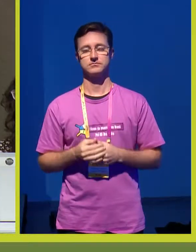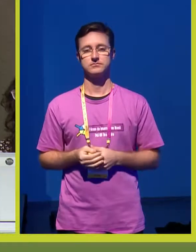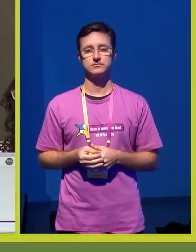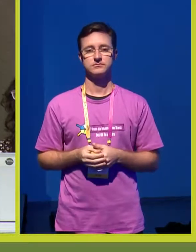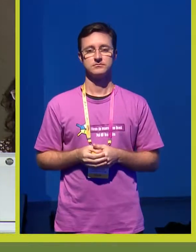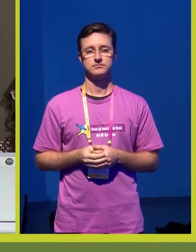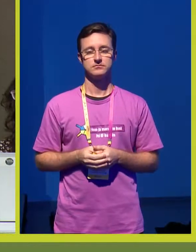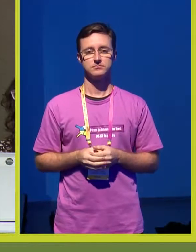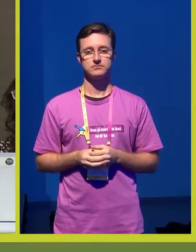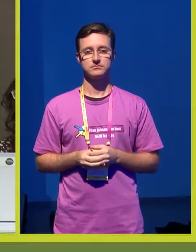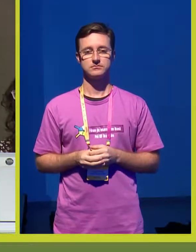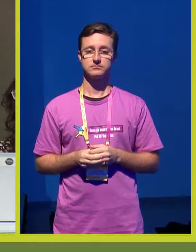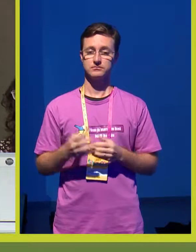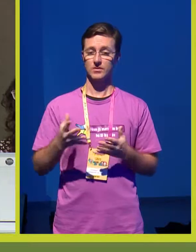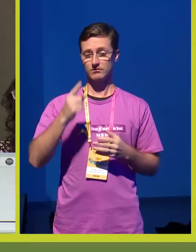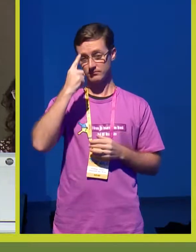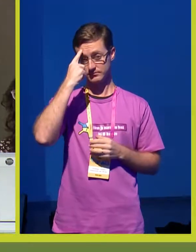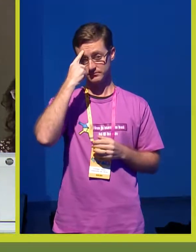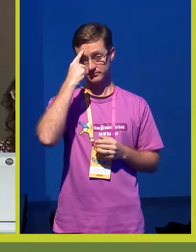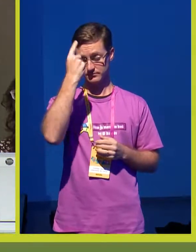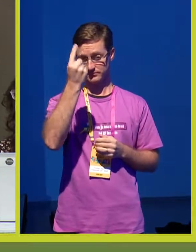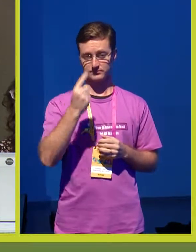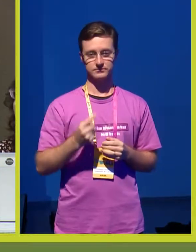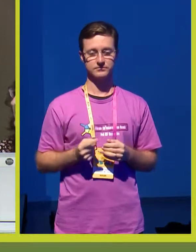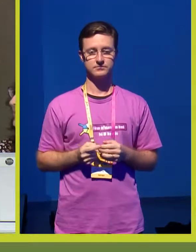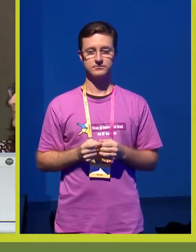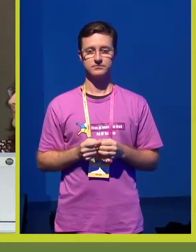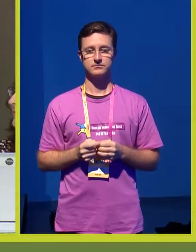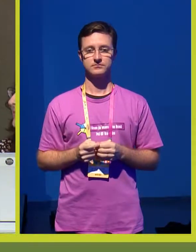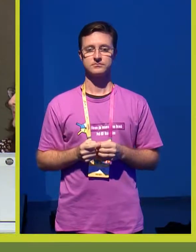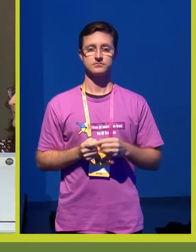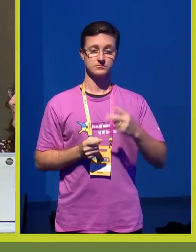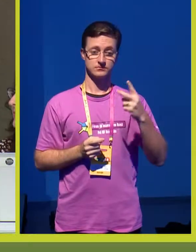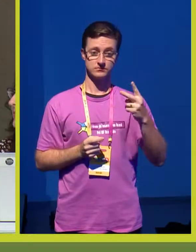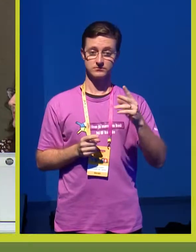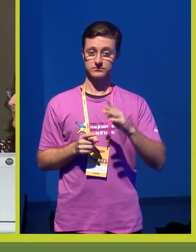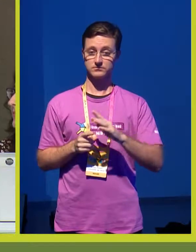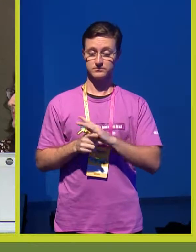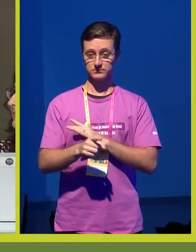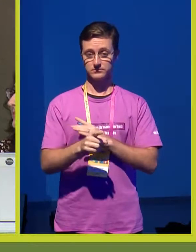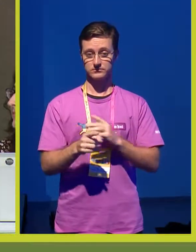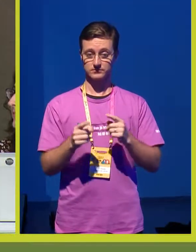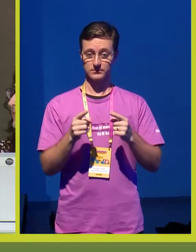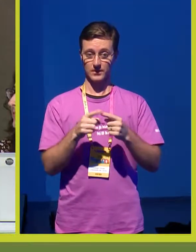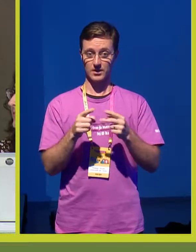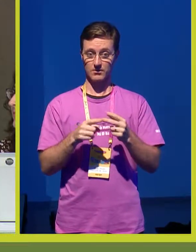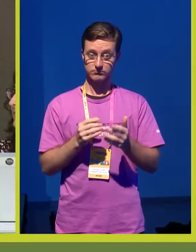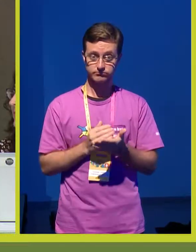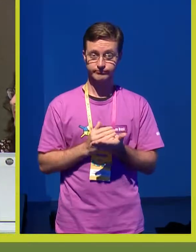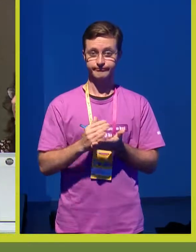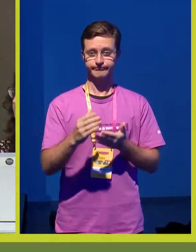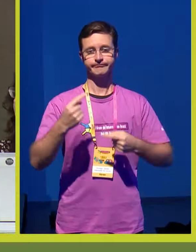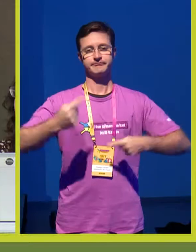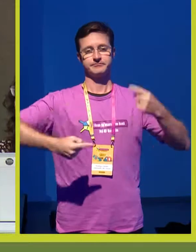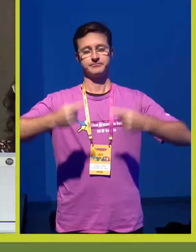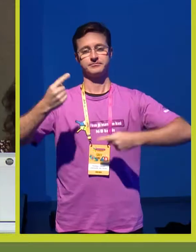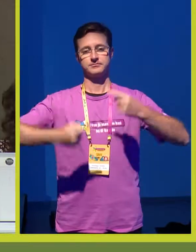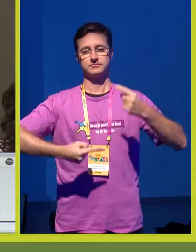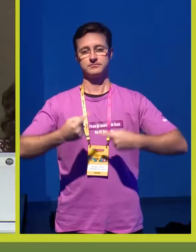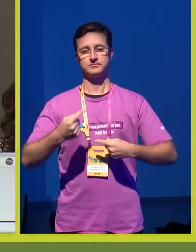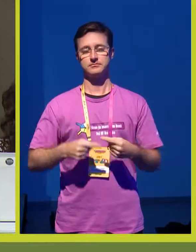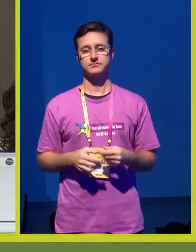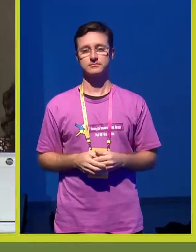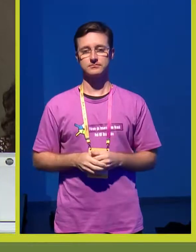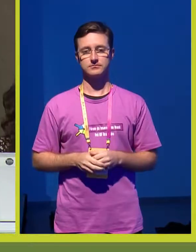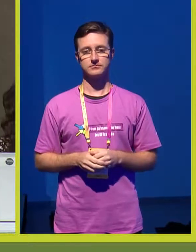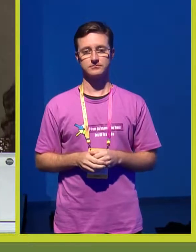a palavra para eles, mas a ideia é que a gente tenha duas questões que vão iniciar esse debate. Essas duas questões